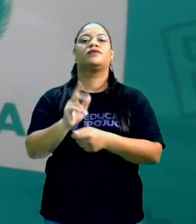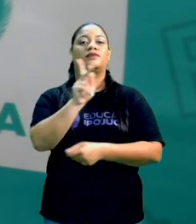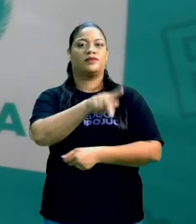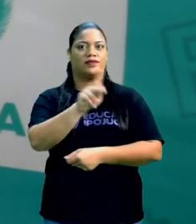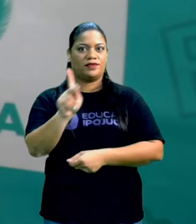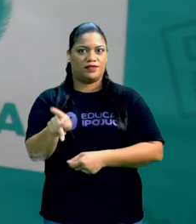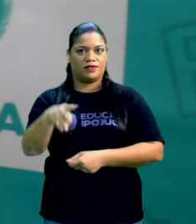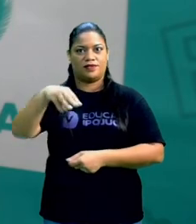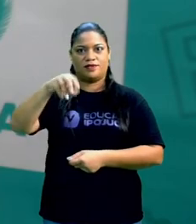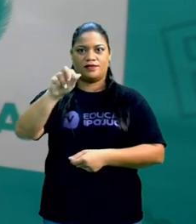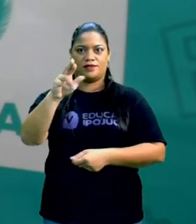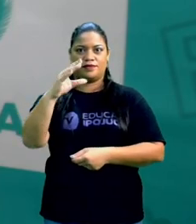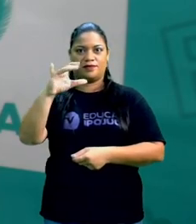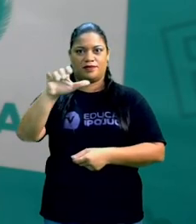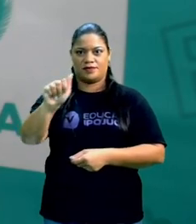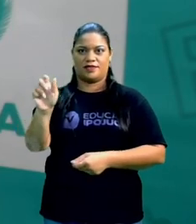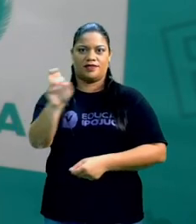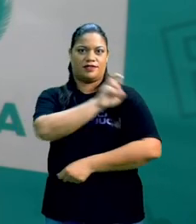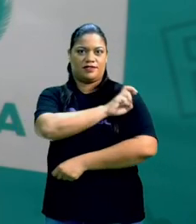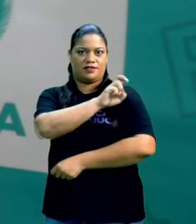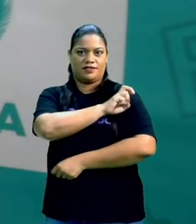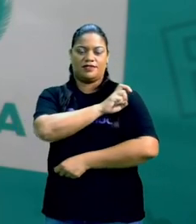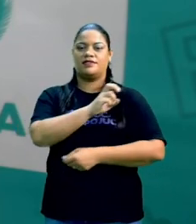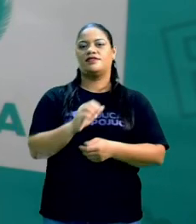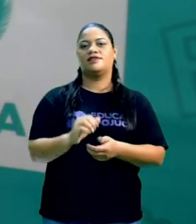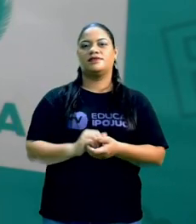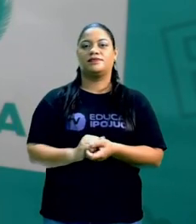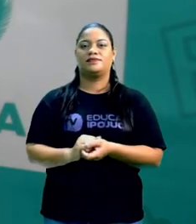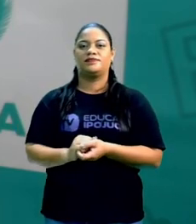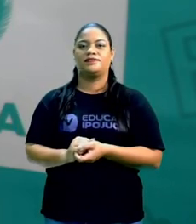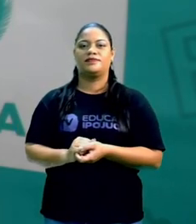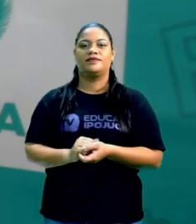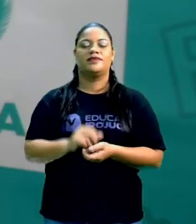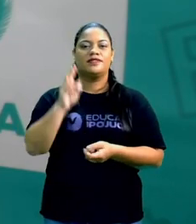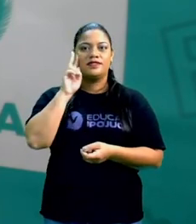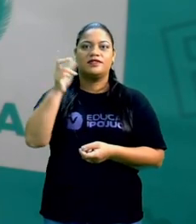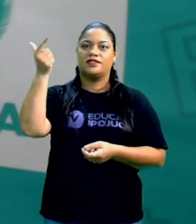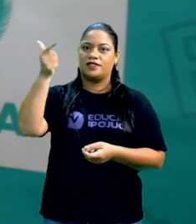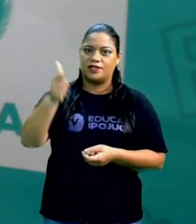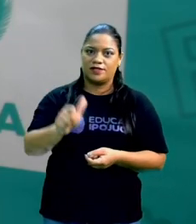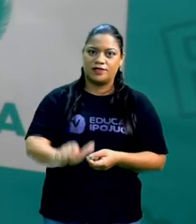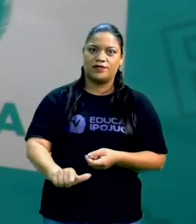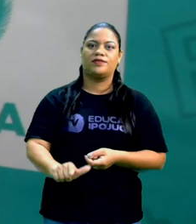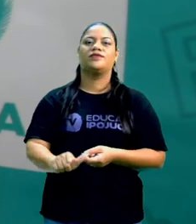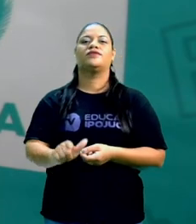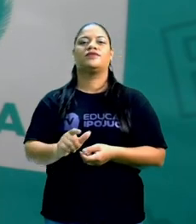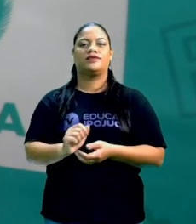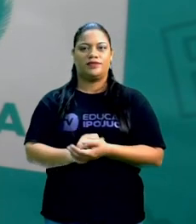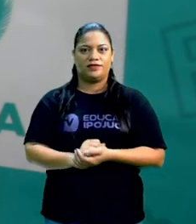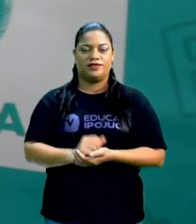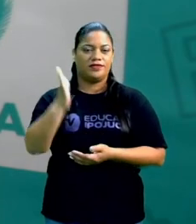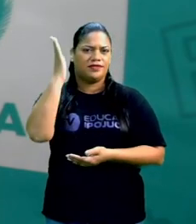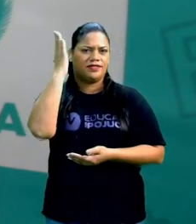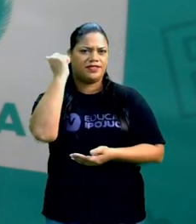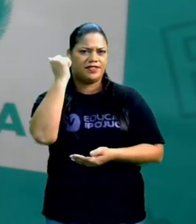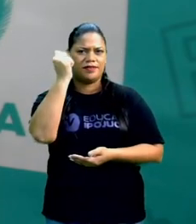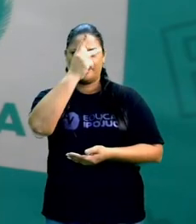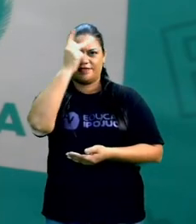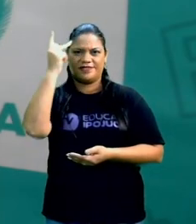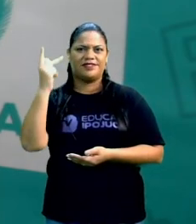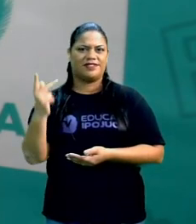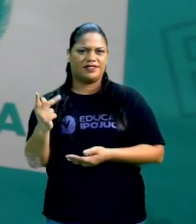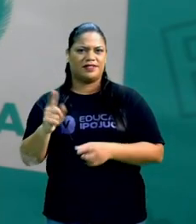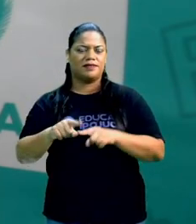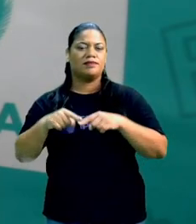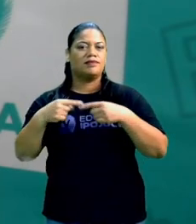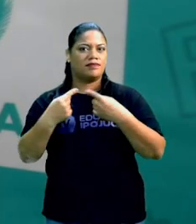professora Márcia do quinto ano que você vai achar no YouTube essa aula. Assiste de novo, resiste, procura saber com alguém